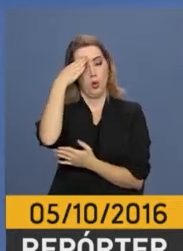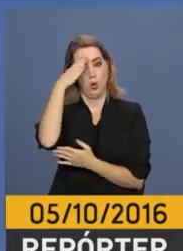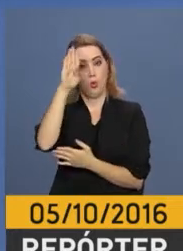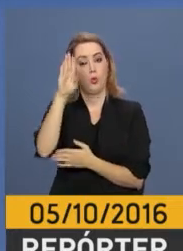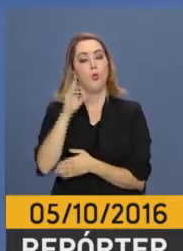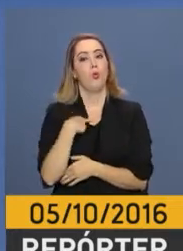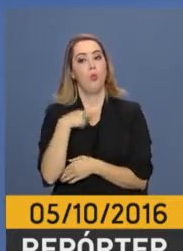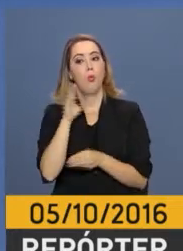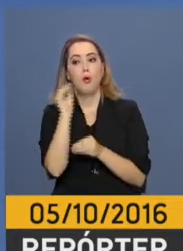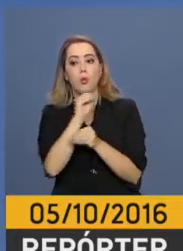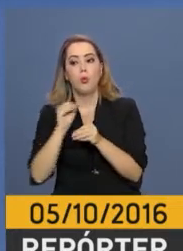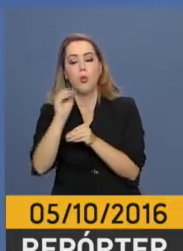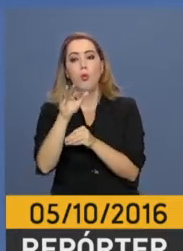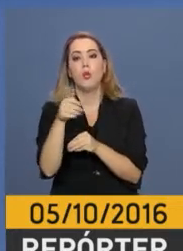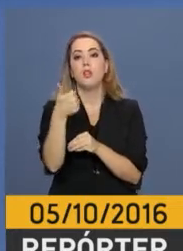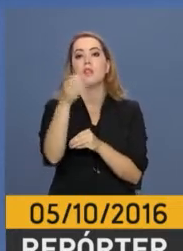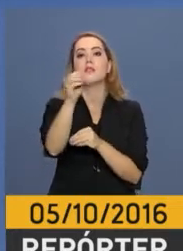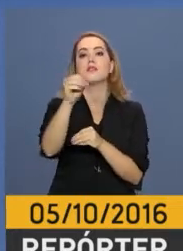casa